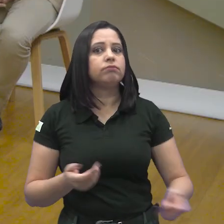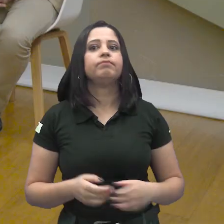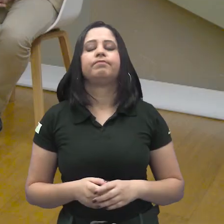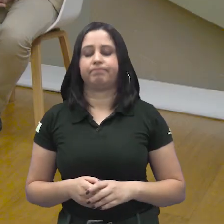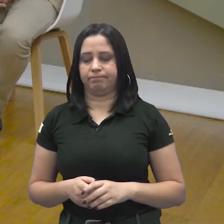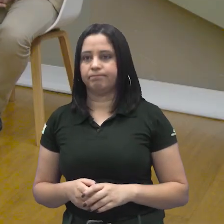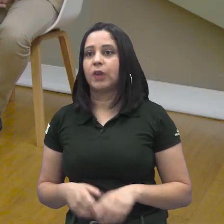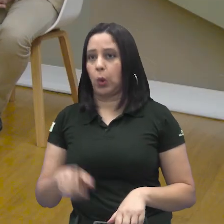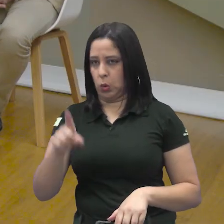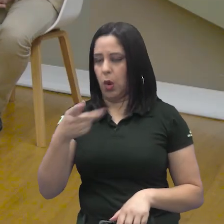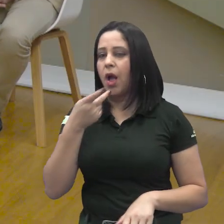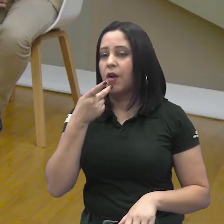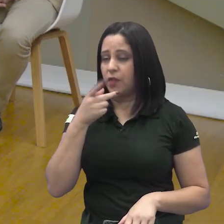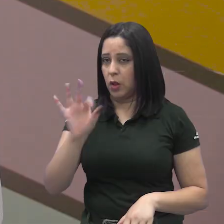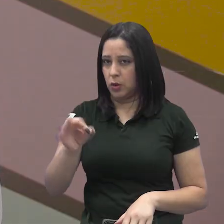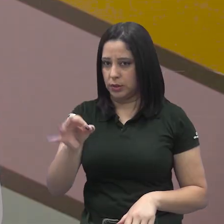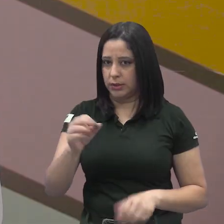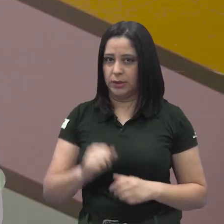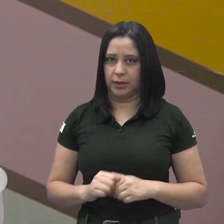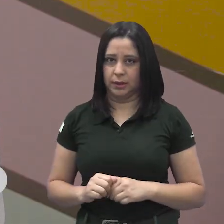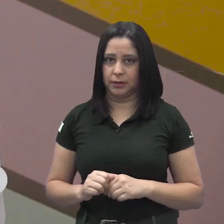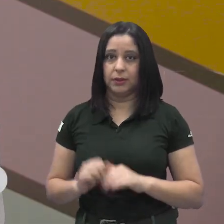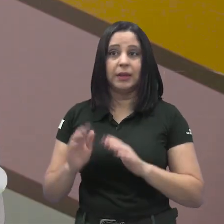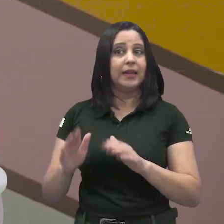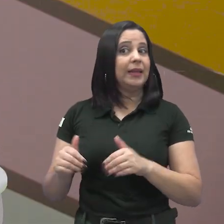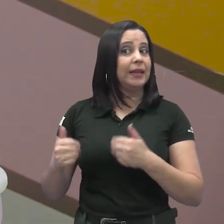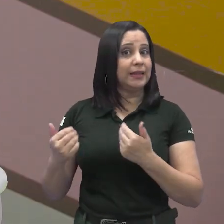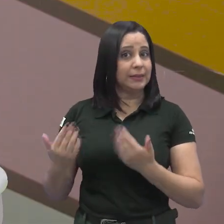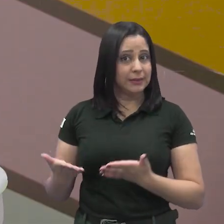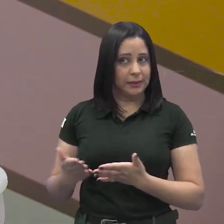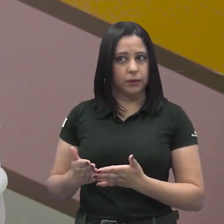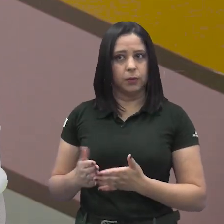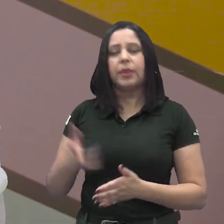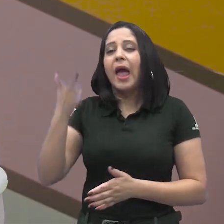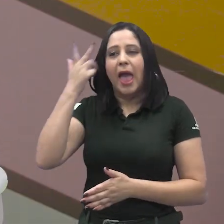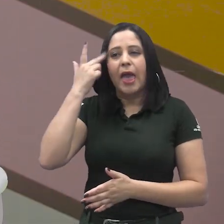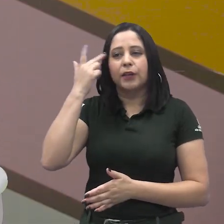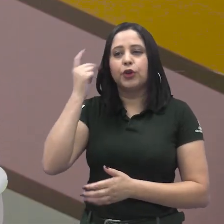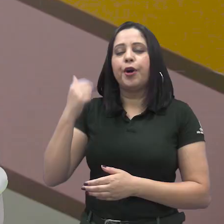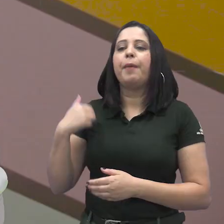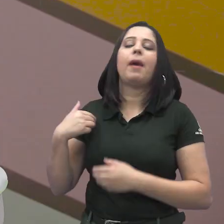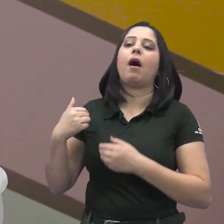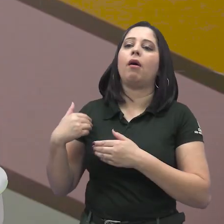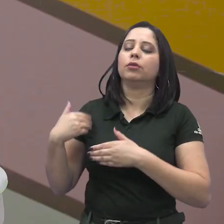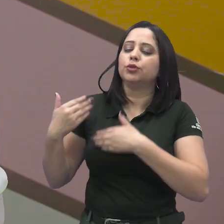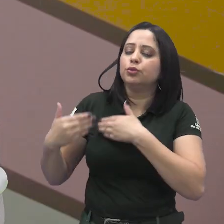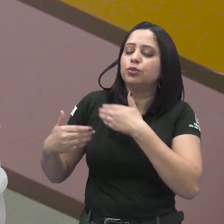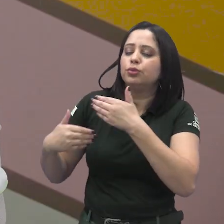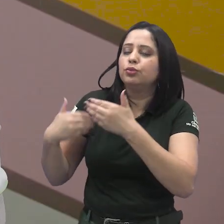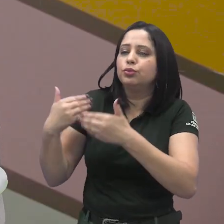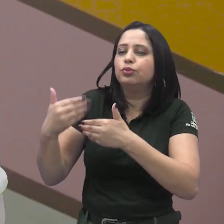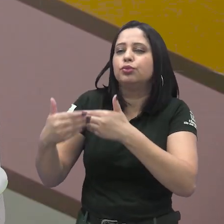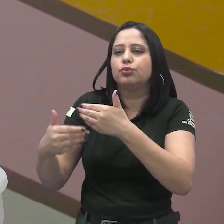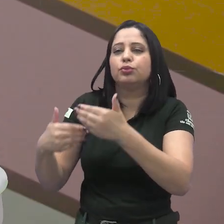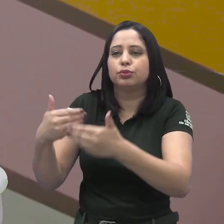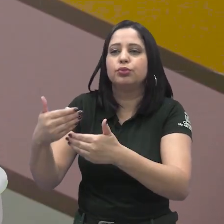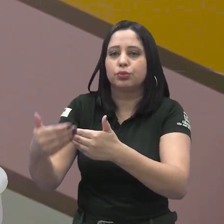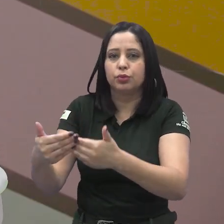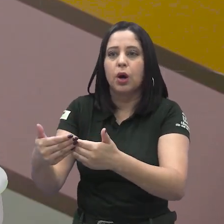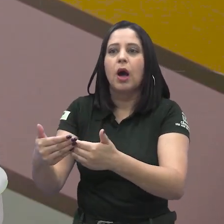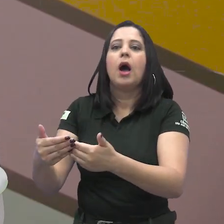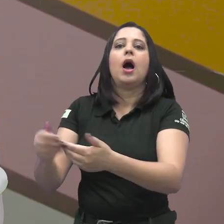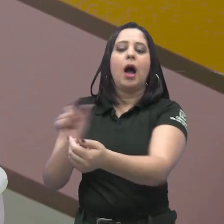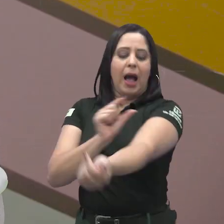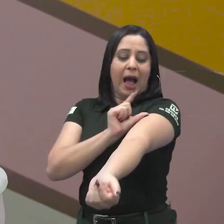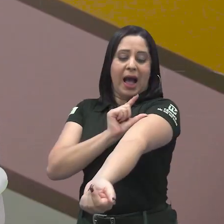quadros? Sim, muito bem dito, O natural e o esperado é que com o envelhecimento das artérias e a rigidez que elas